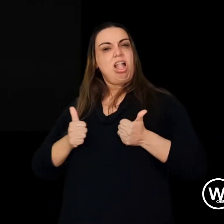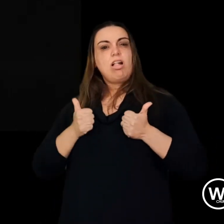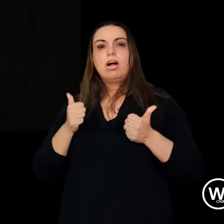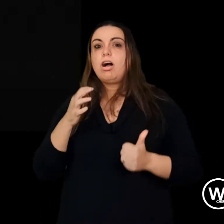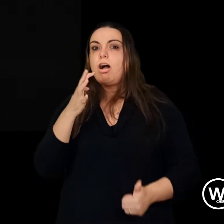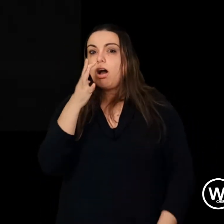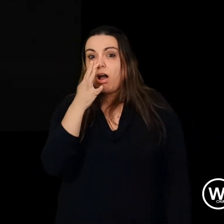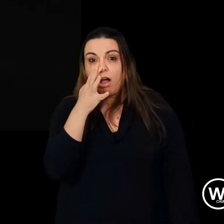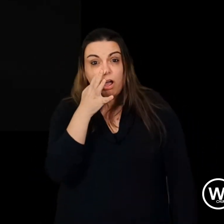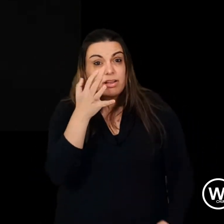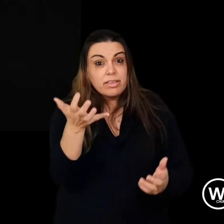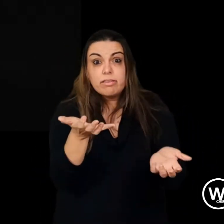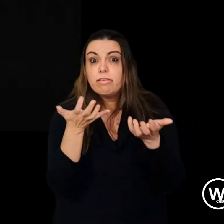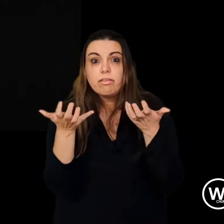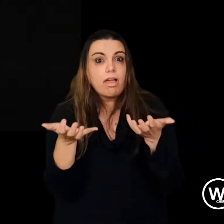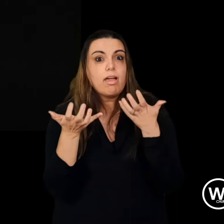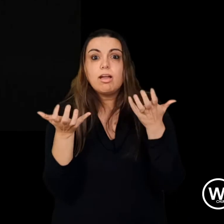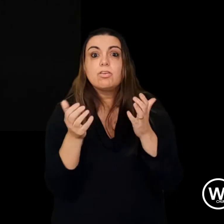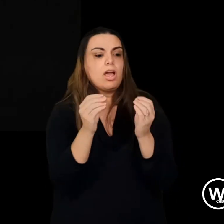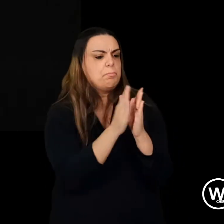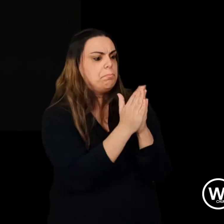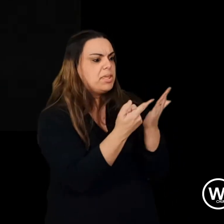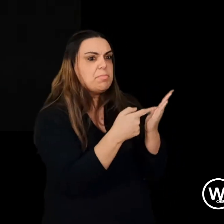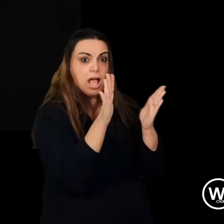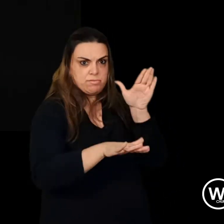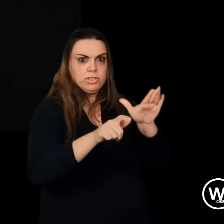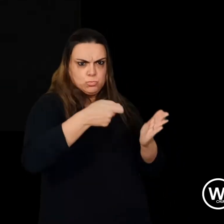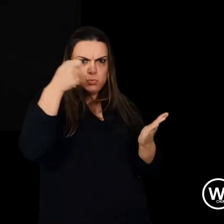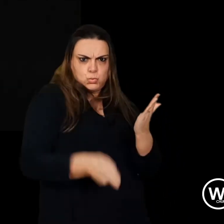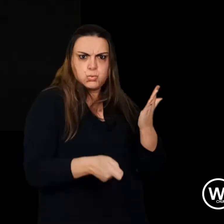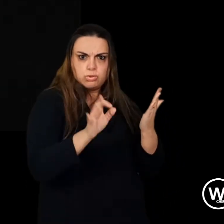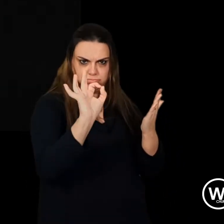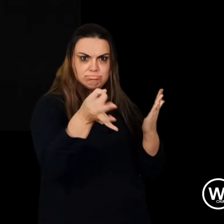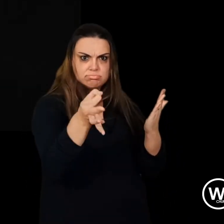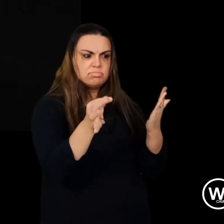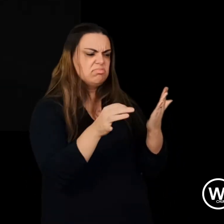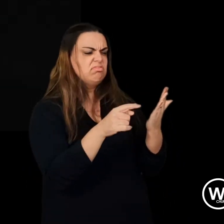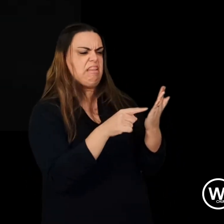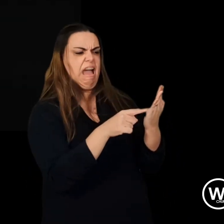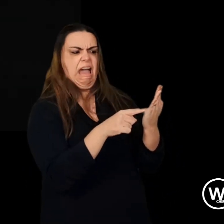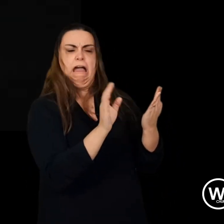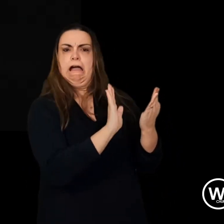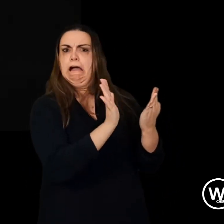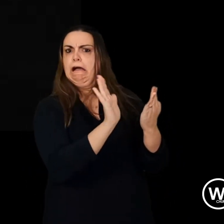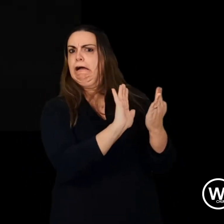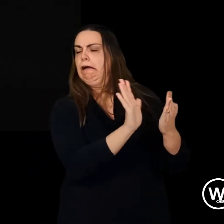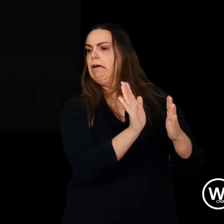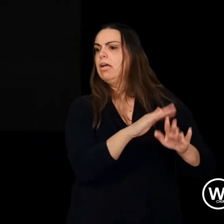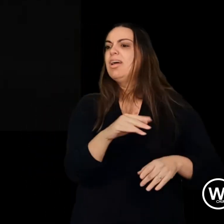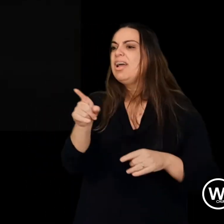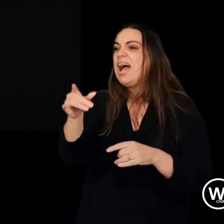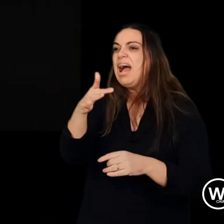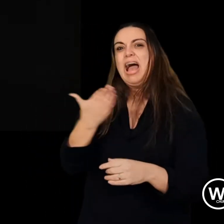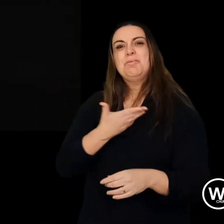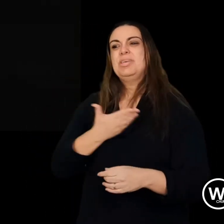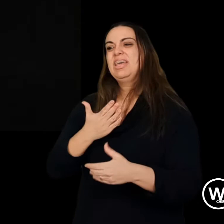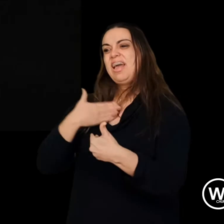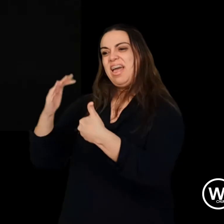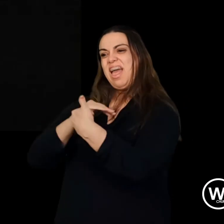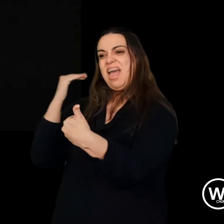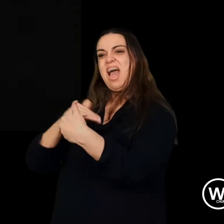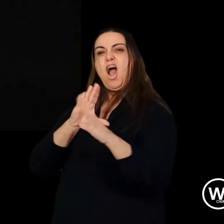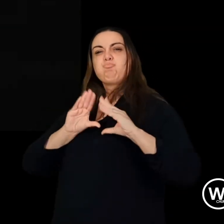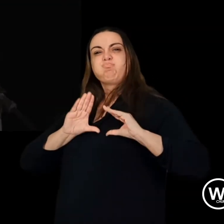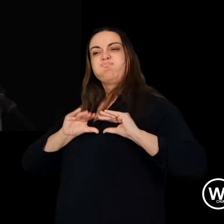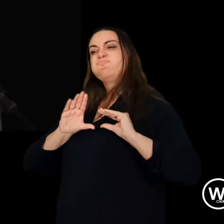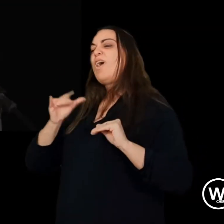impressionar. Elas querem ouvir aquilo que elas querem ouvir e não se importam se o efeito será danoso na sua